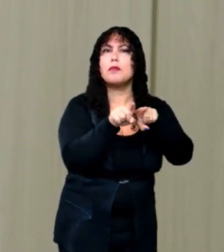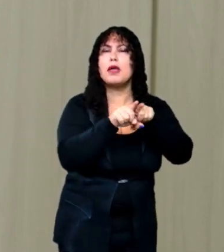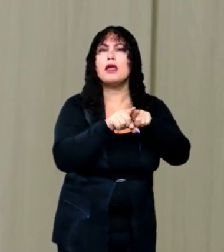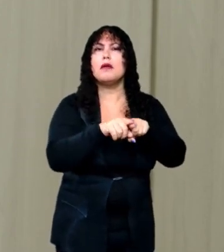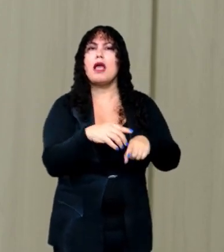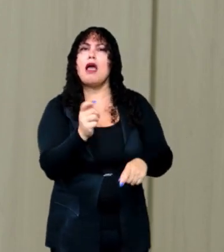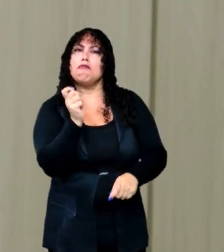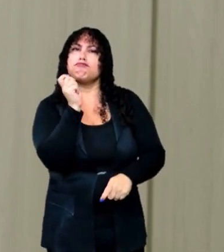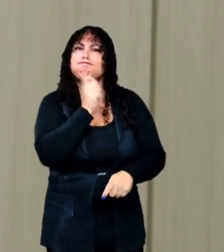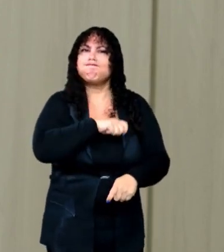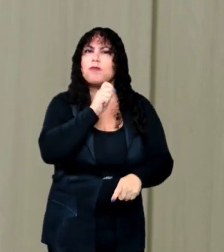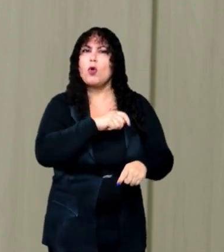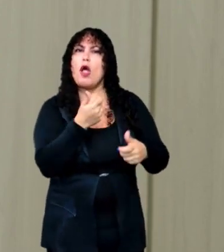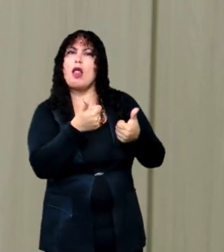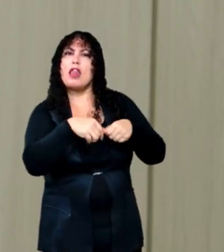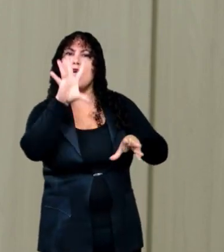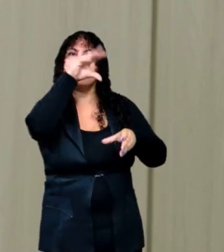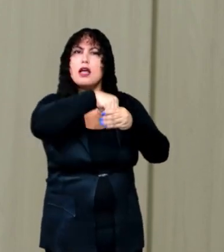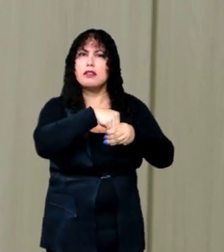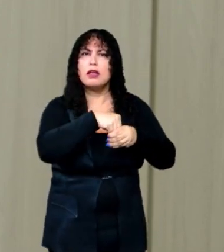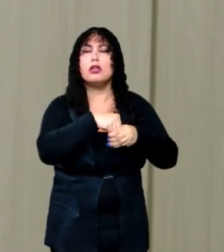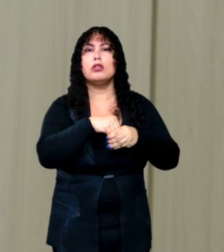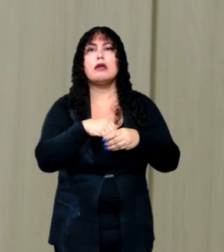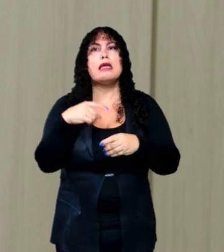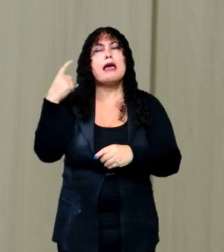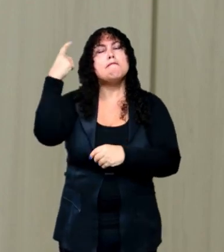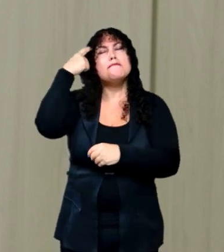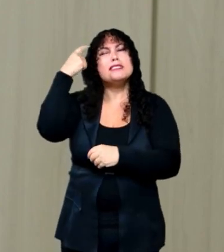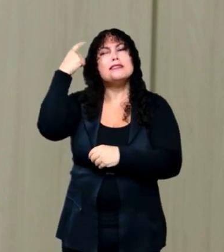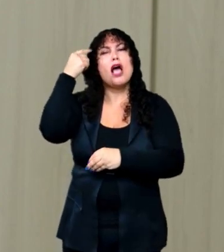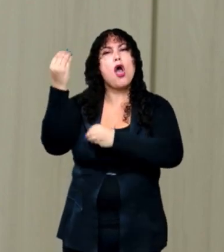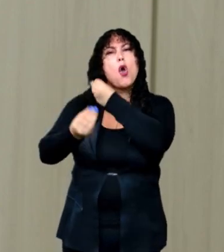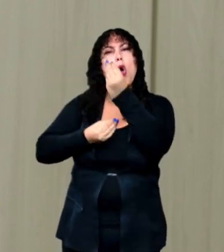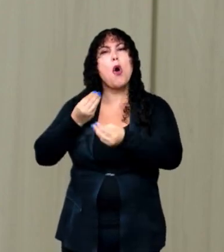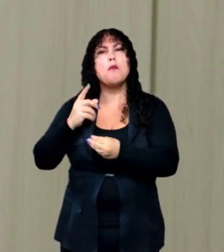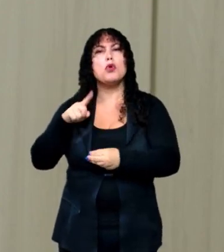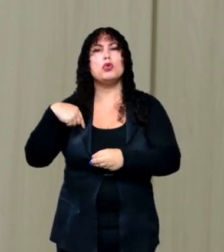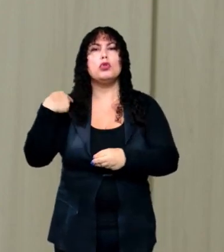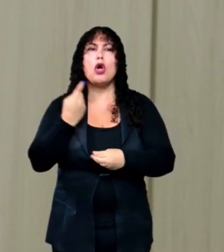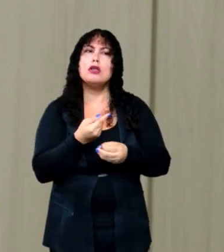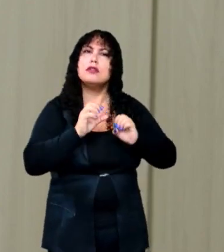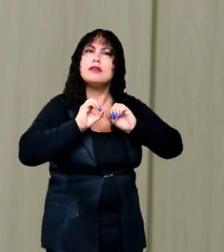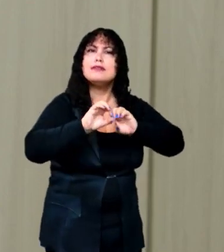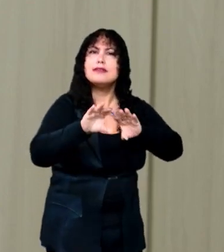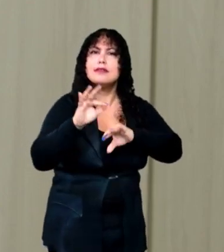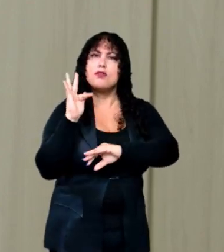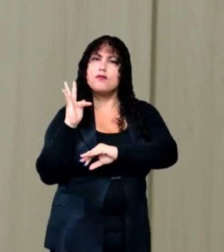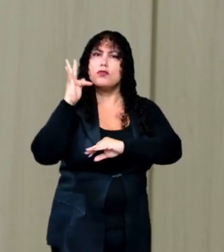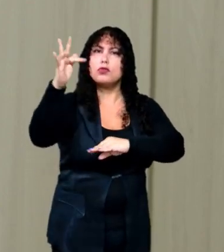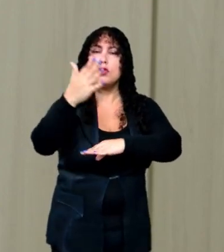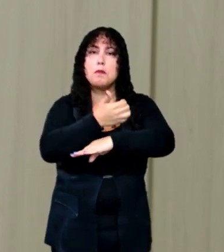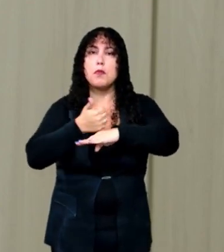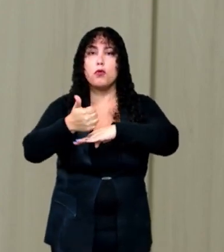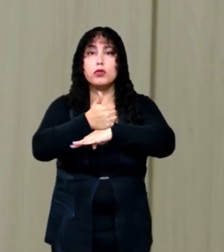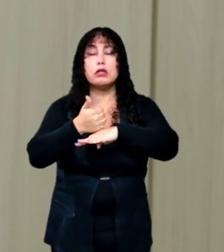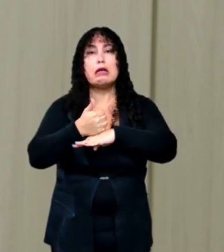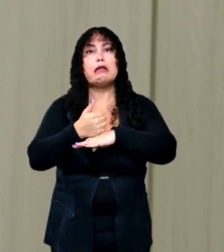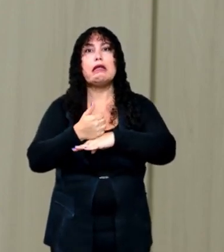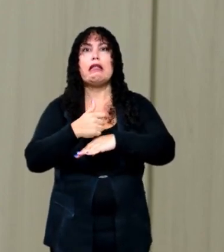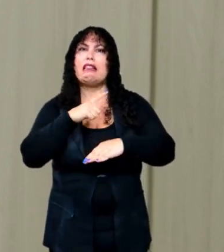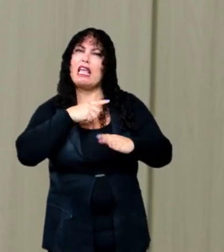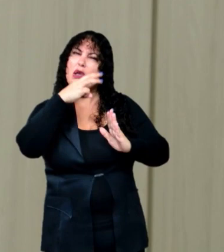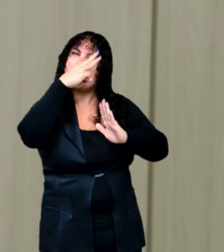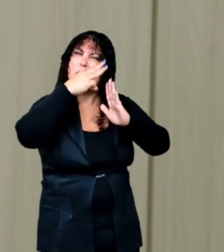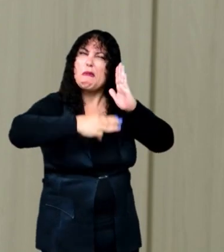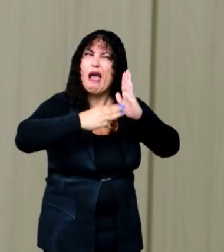crueldade a gente deixar isso. E aí é insano a gente pensar que quando a gente está ensinando os futuros profissionais, a gente tem esse